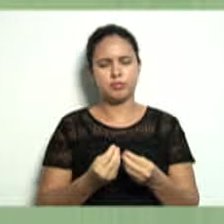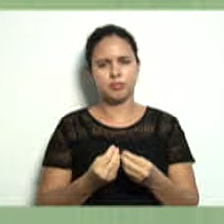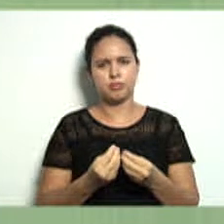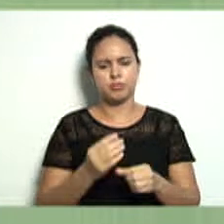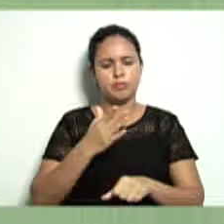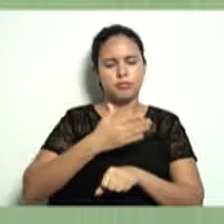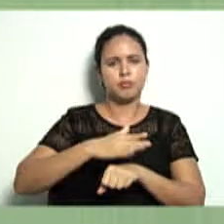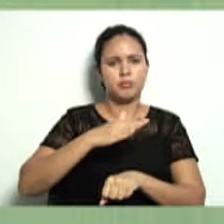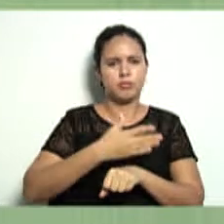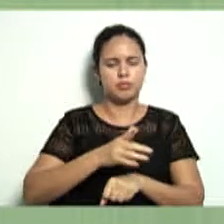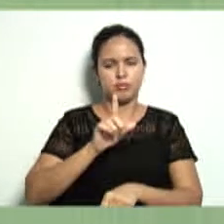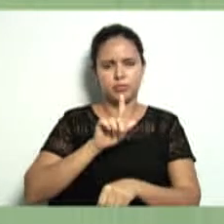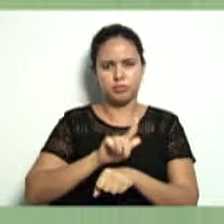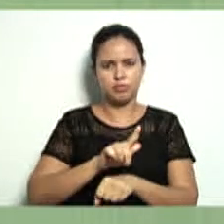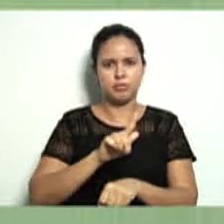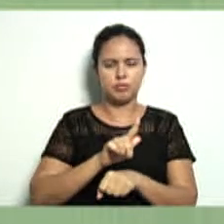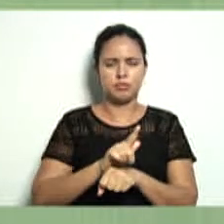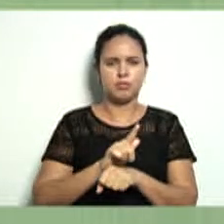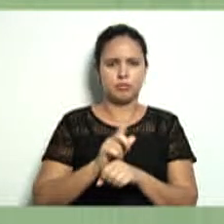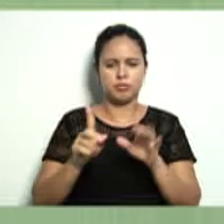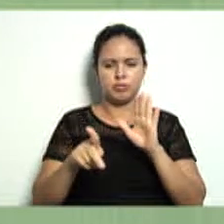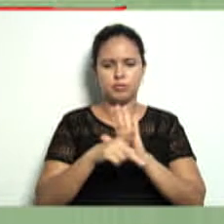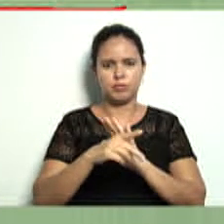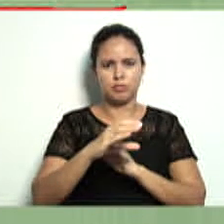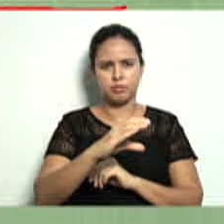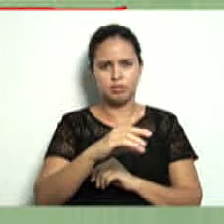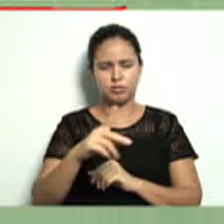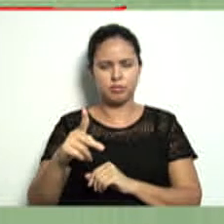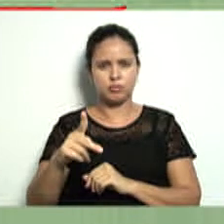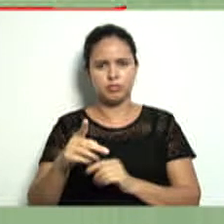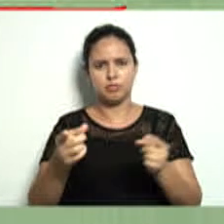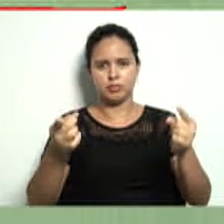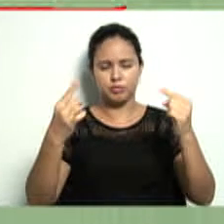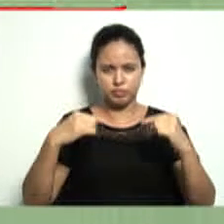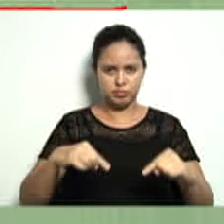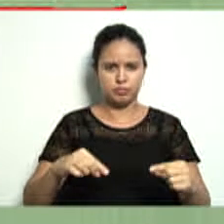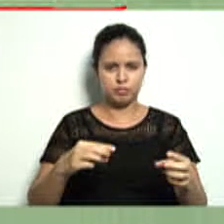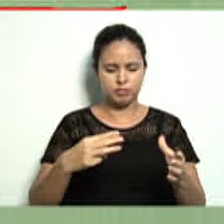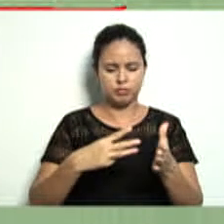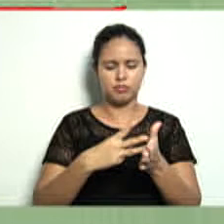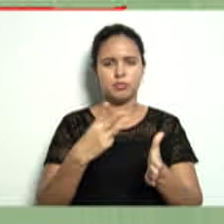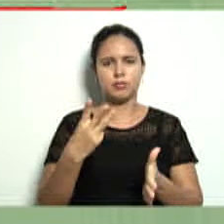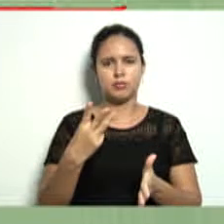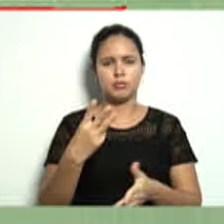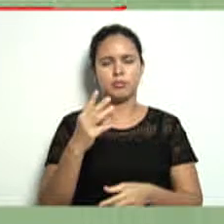das práticas de gestão da cooperativa. Vamos lá para a terceira